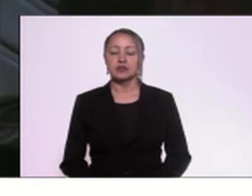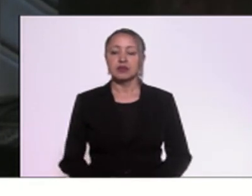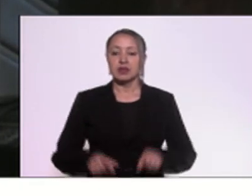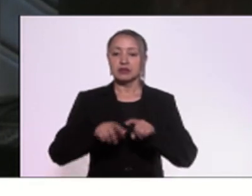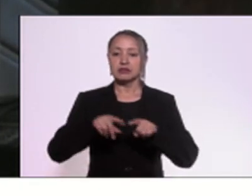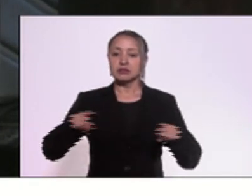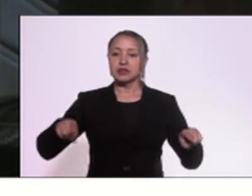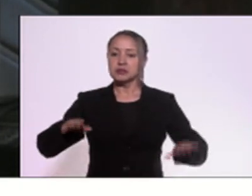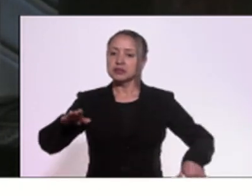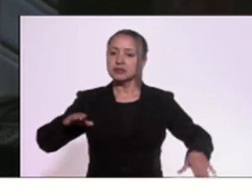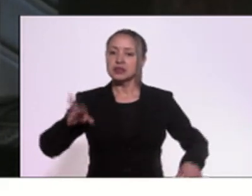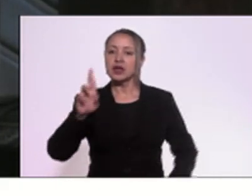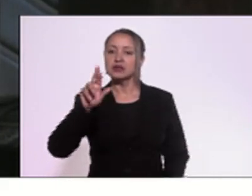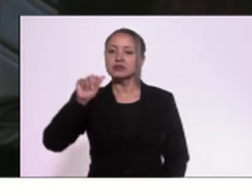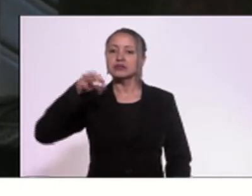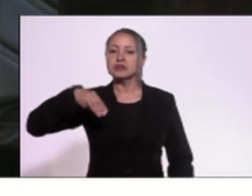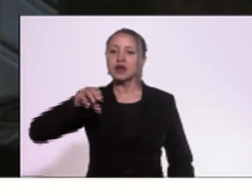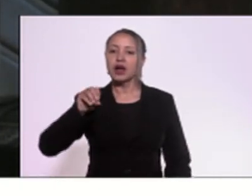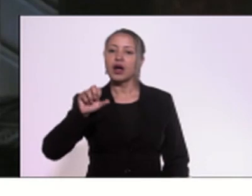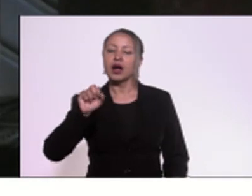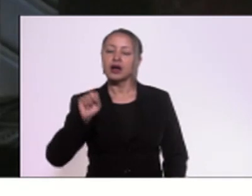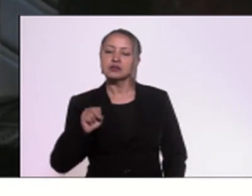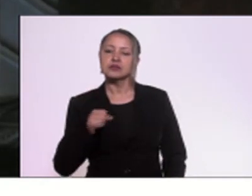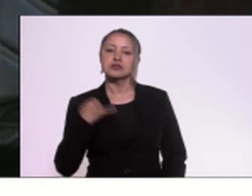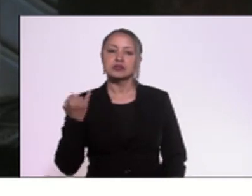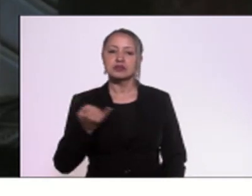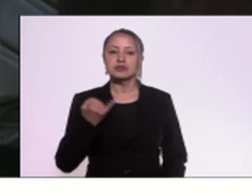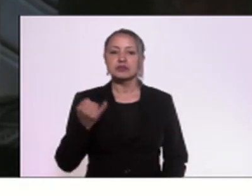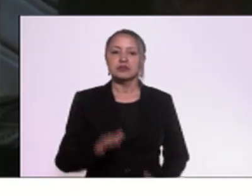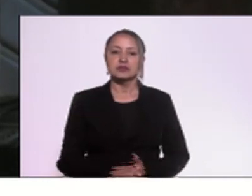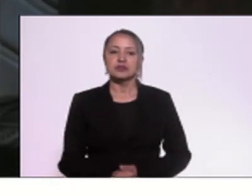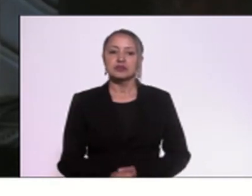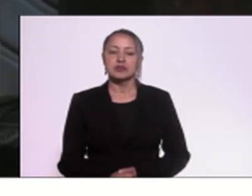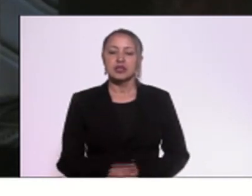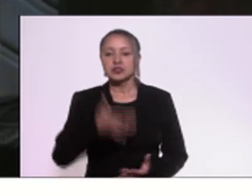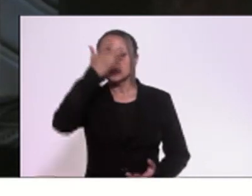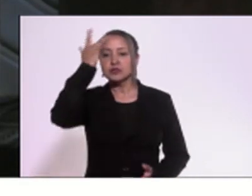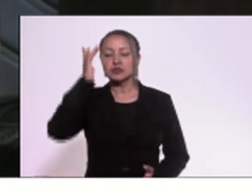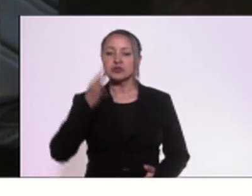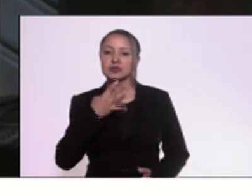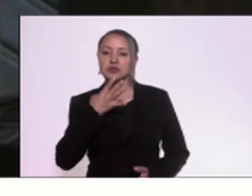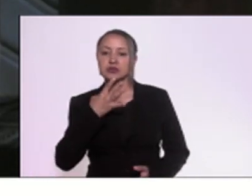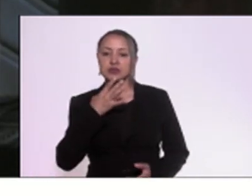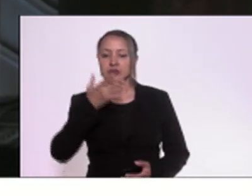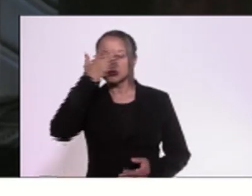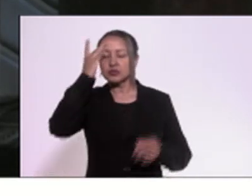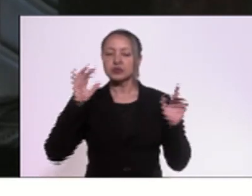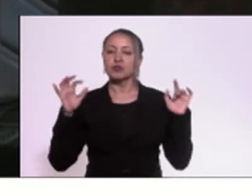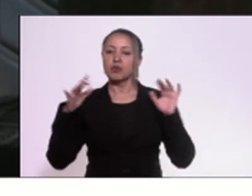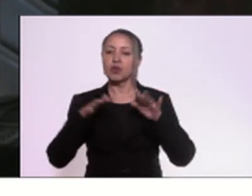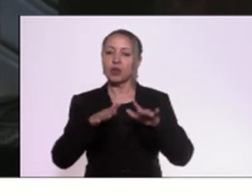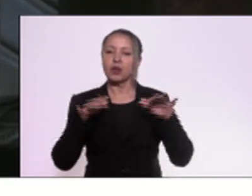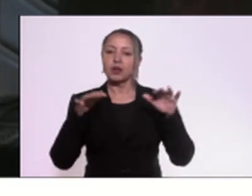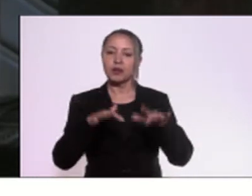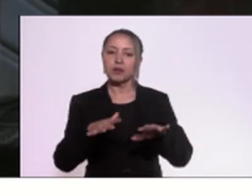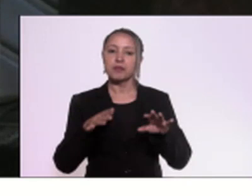ter um mínimo de consciência democrática, um mínimo de consciência da relevância para todos os